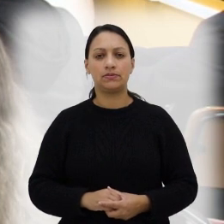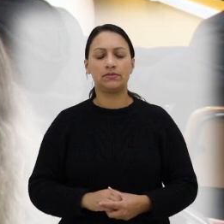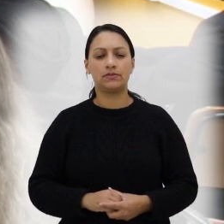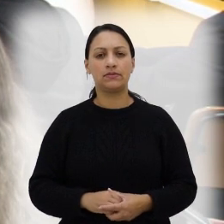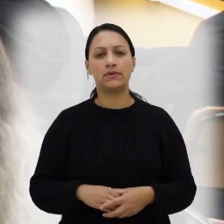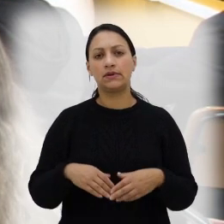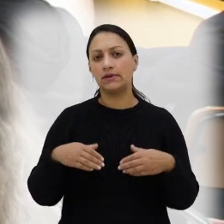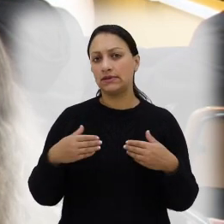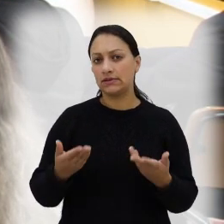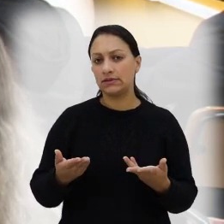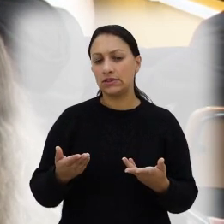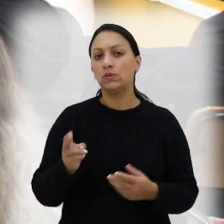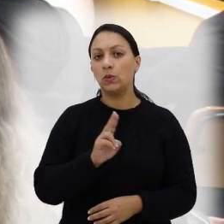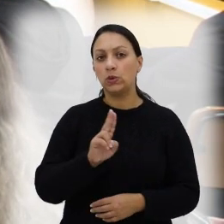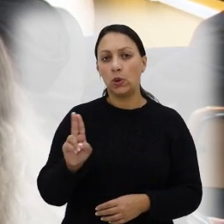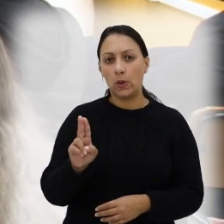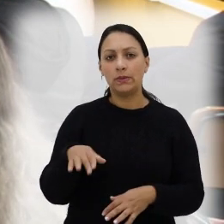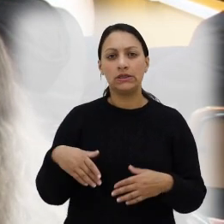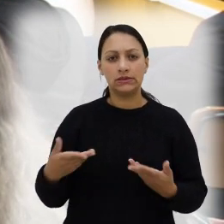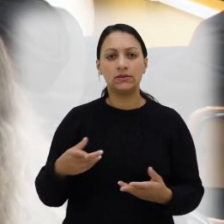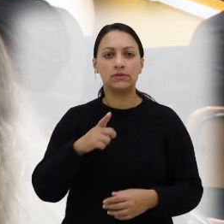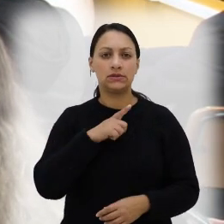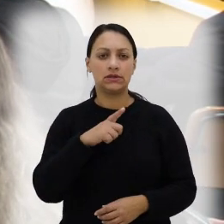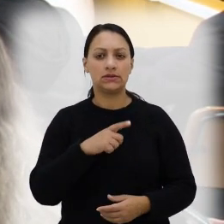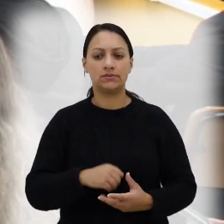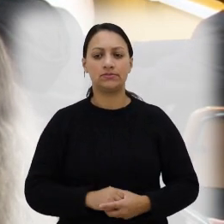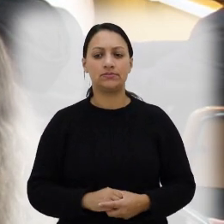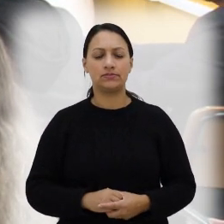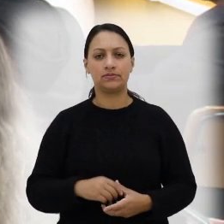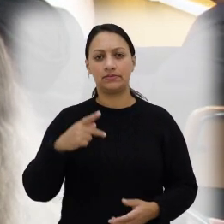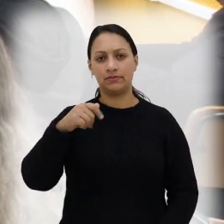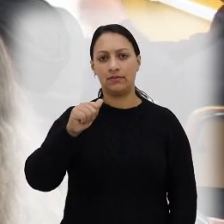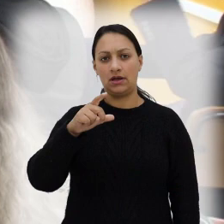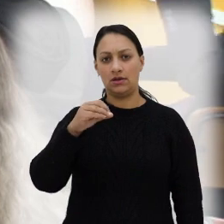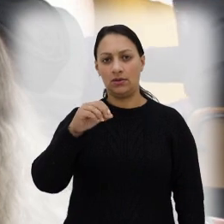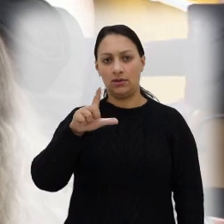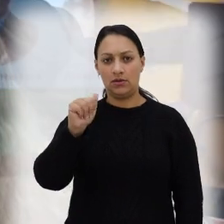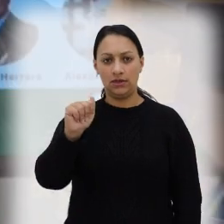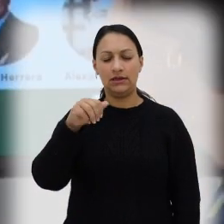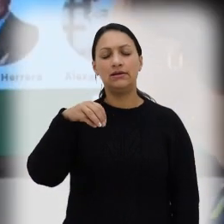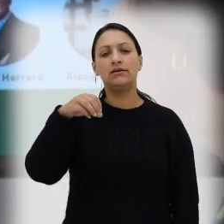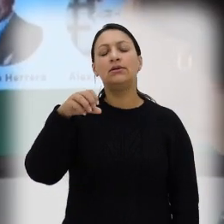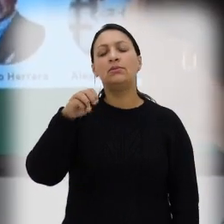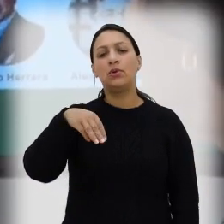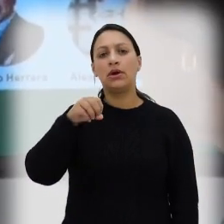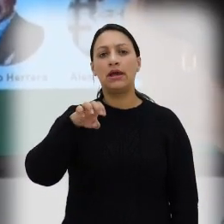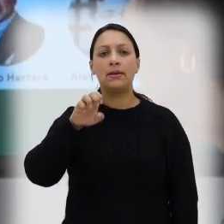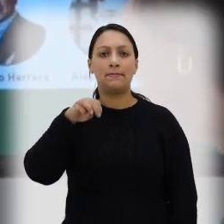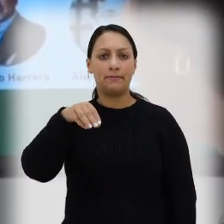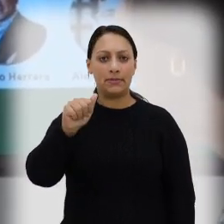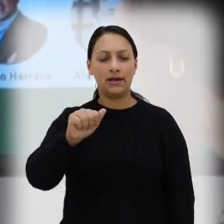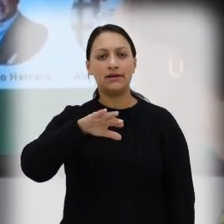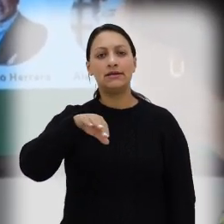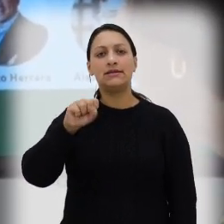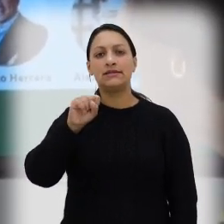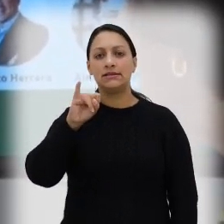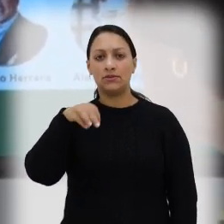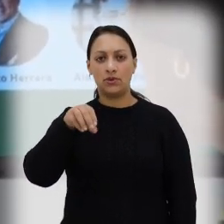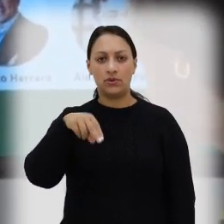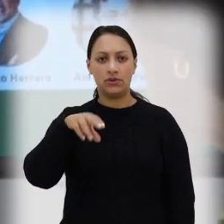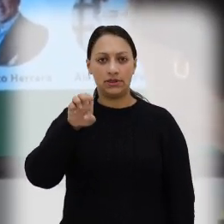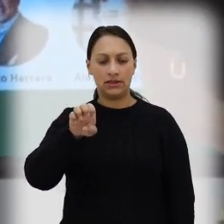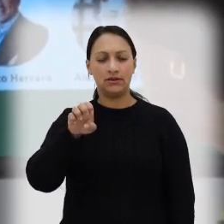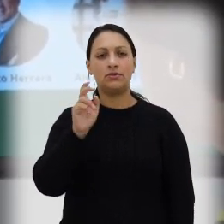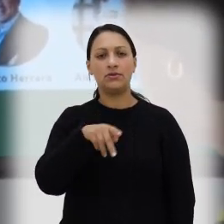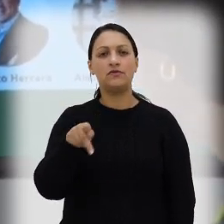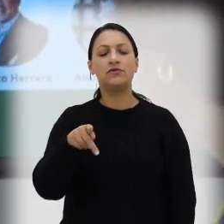Aí, então, só por nome aqui, então, a gente tem a Paola, Moema Simone, o professor Juan, Carlo, Juliano